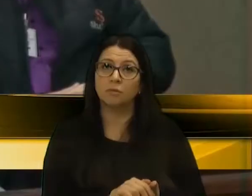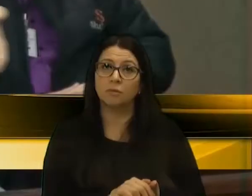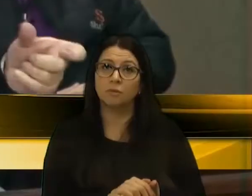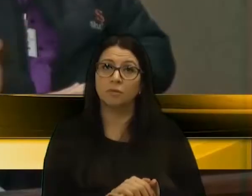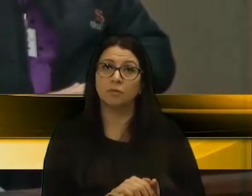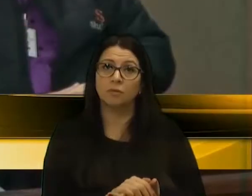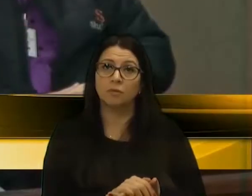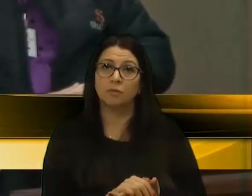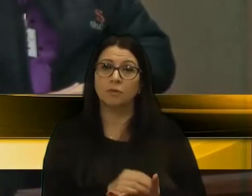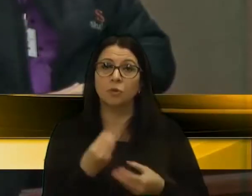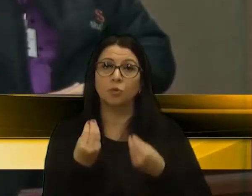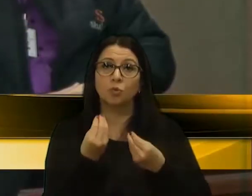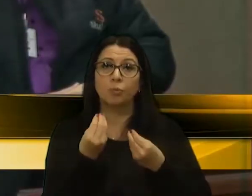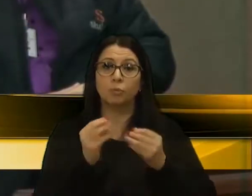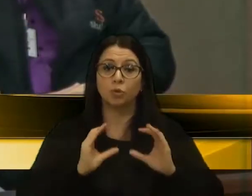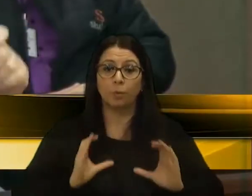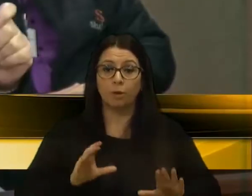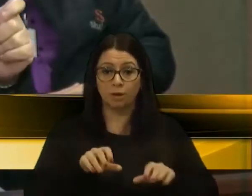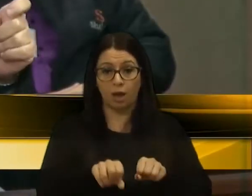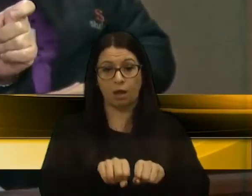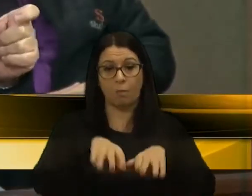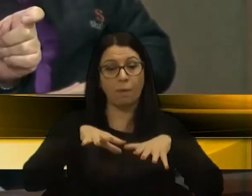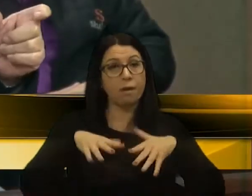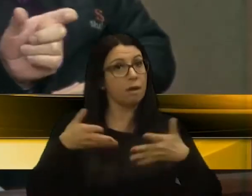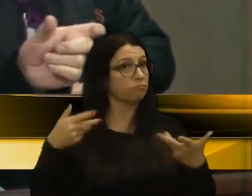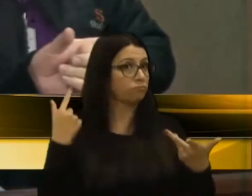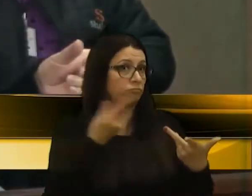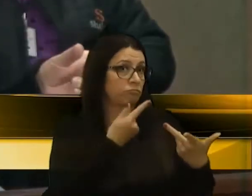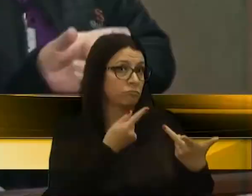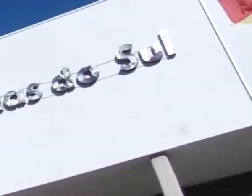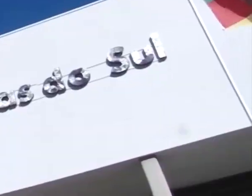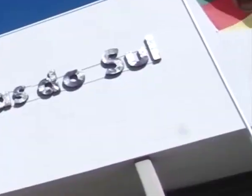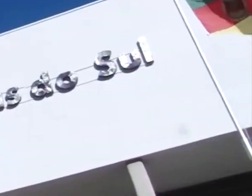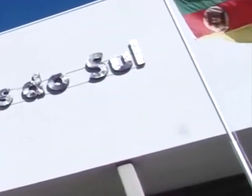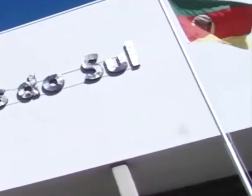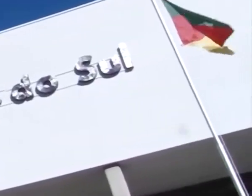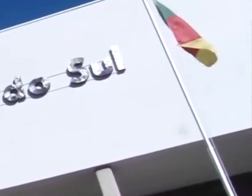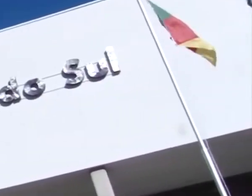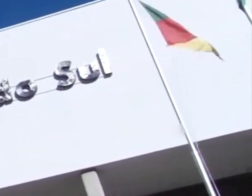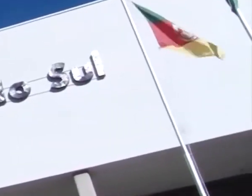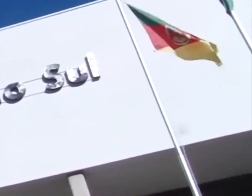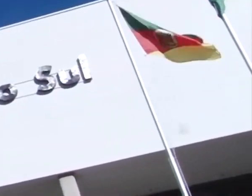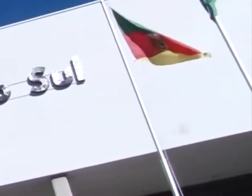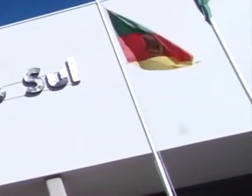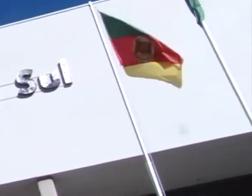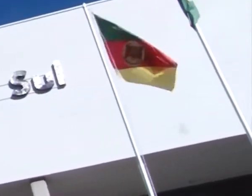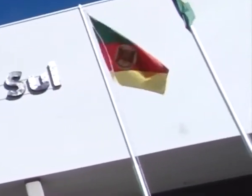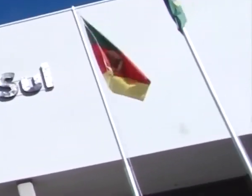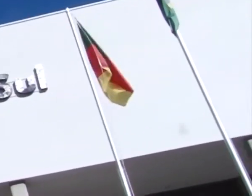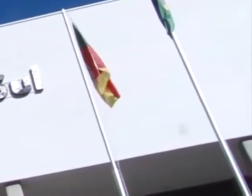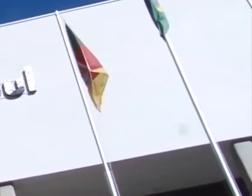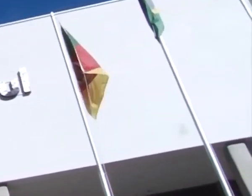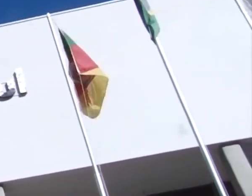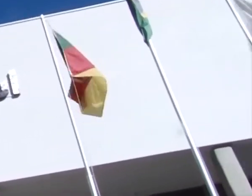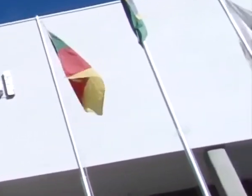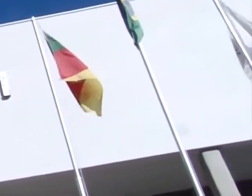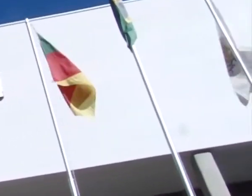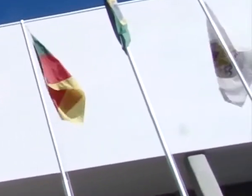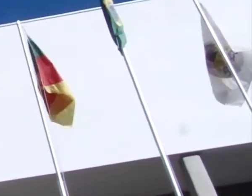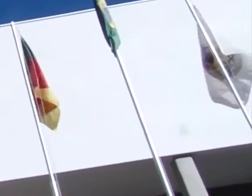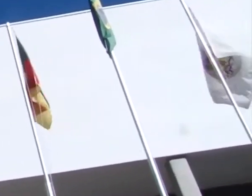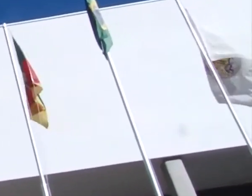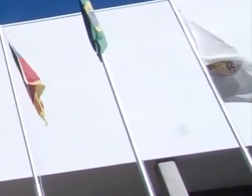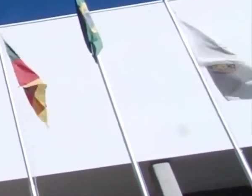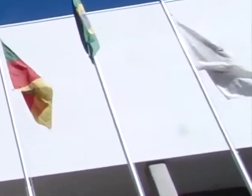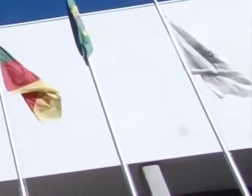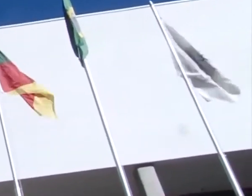Eloy Frisso, do PSB, rebateu ao considerar genéricos os argumentos da Prefeitura, sem uma base técnica